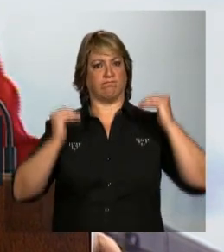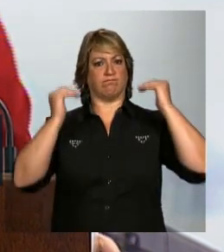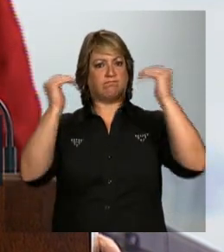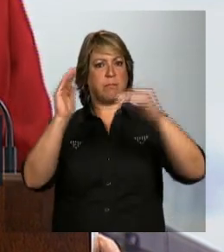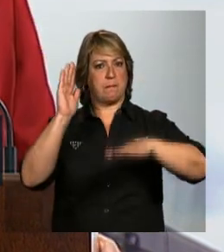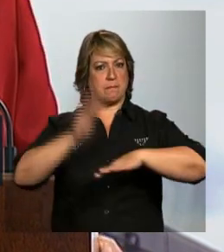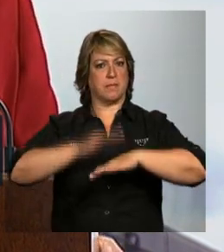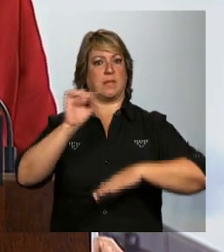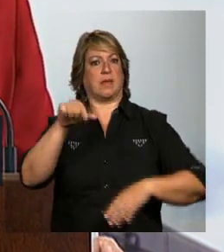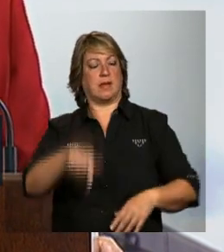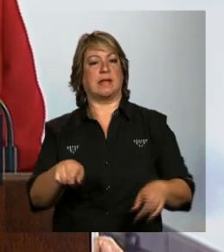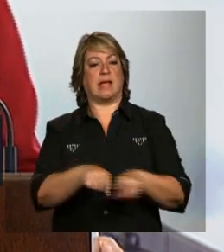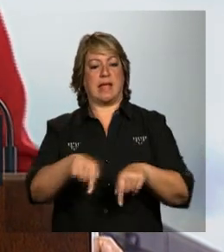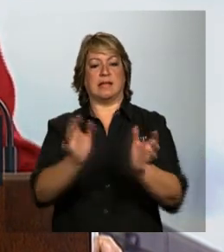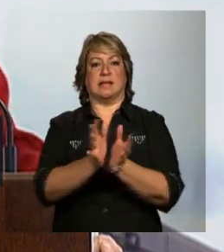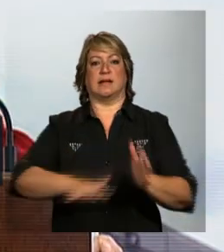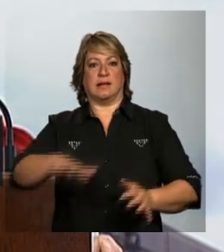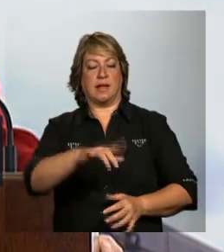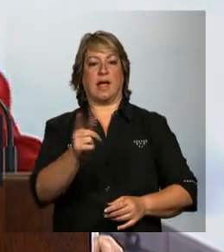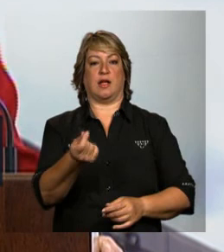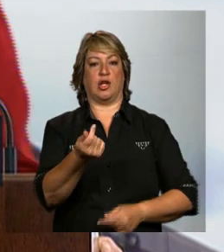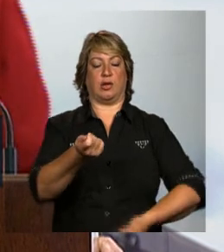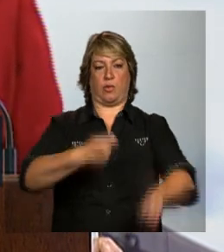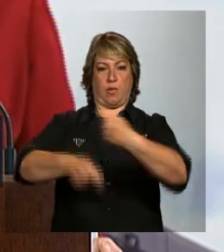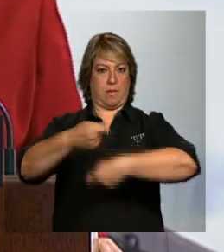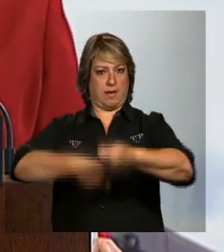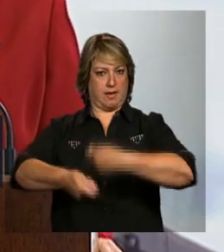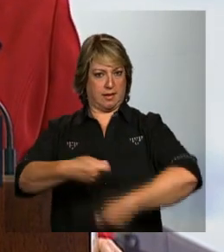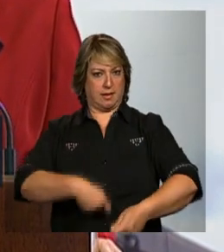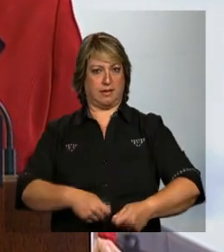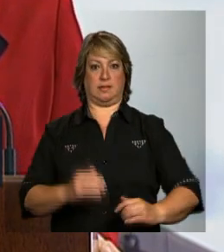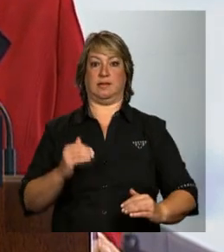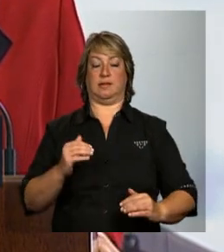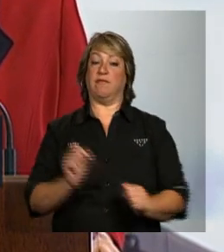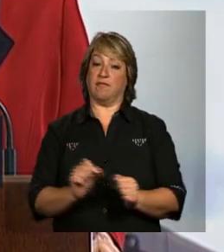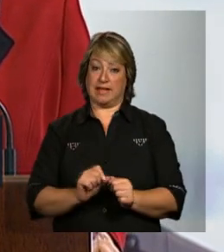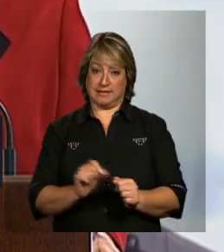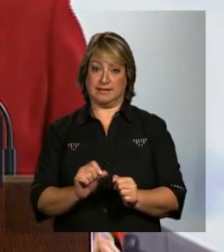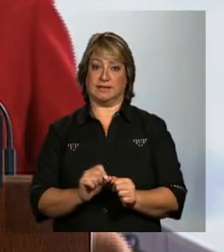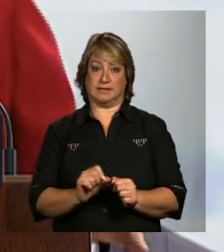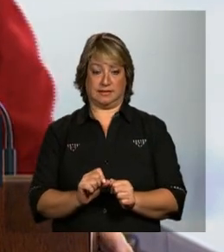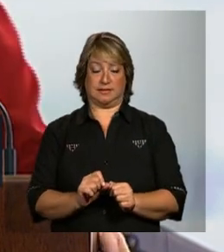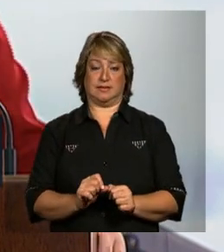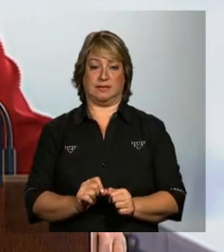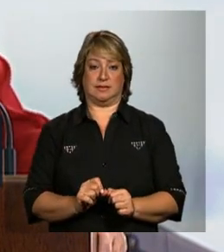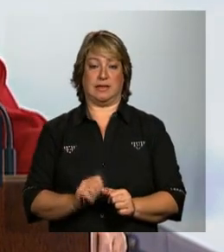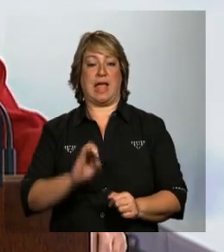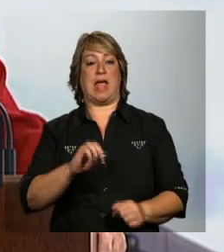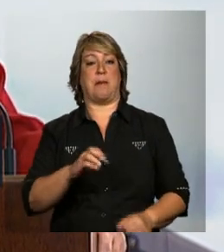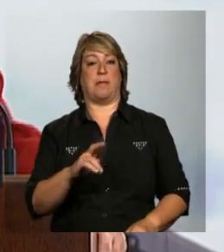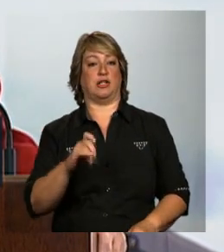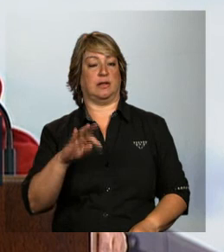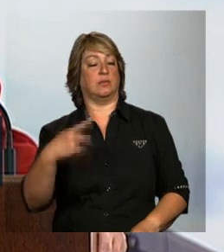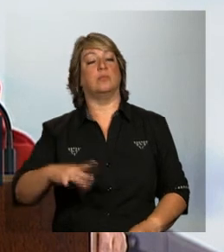avançados nesse ranking das economias desenvolvidas e emergentes